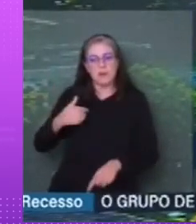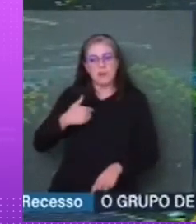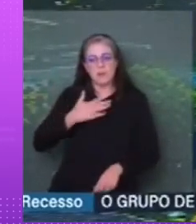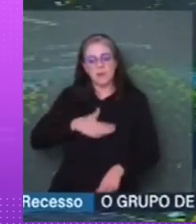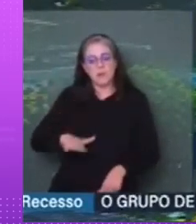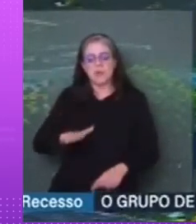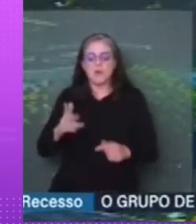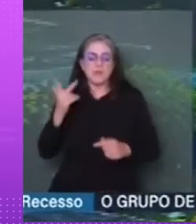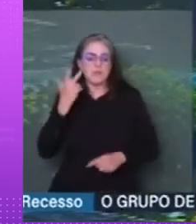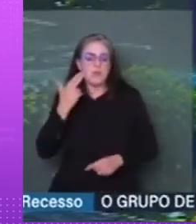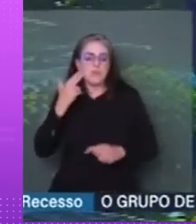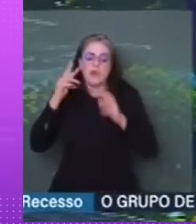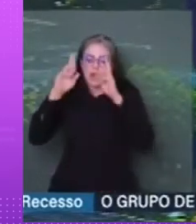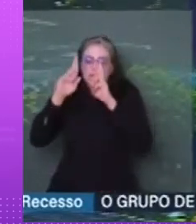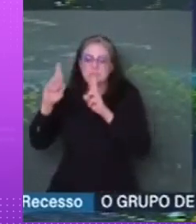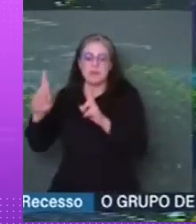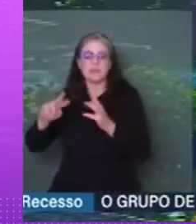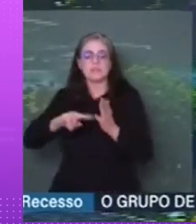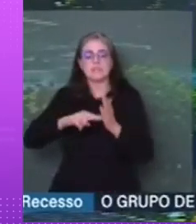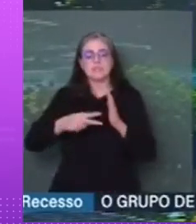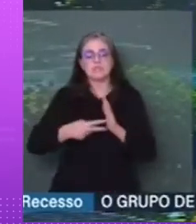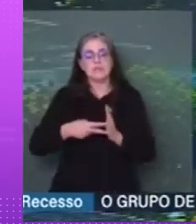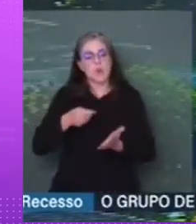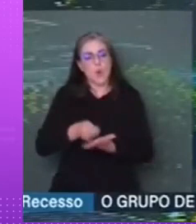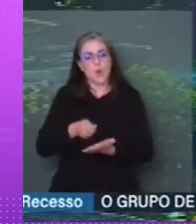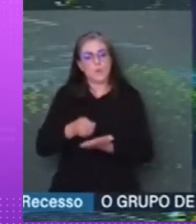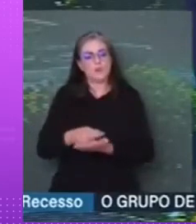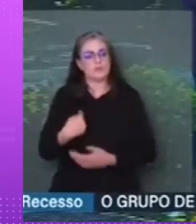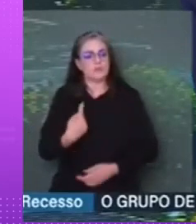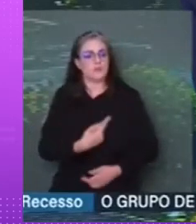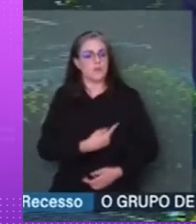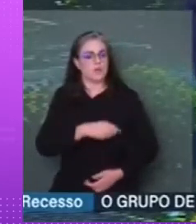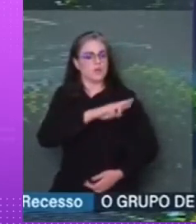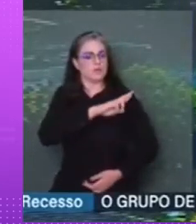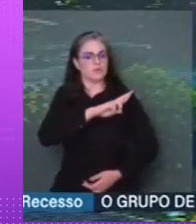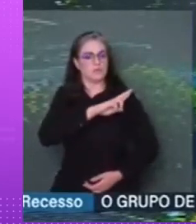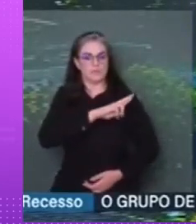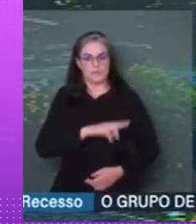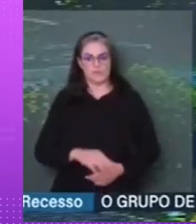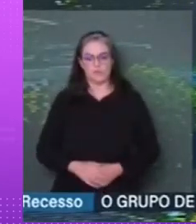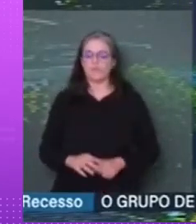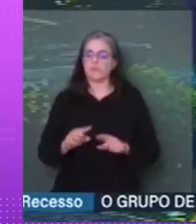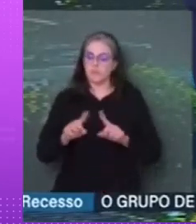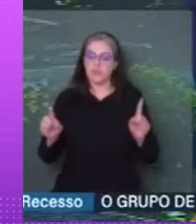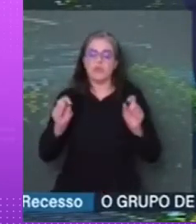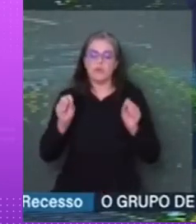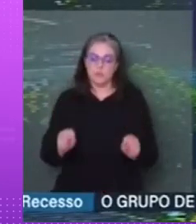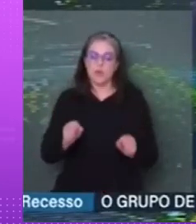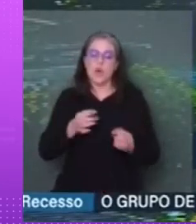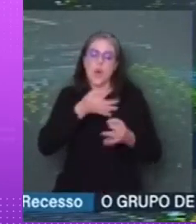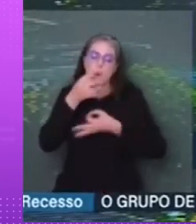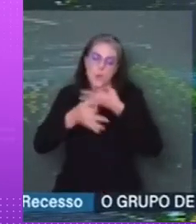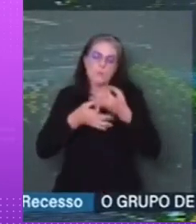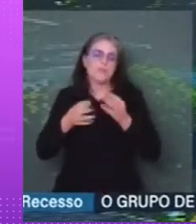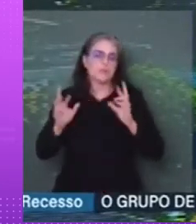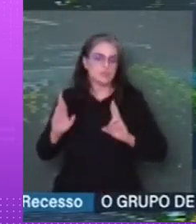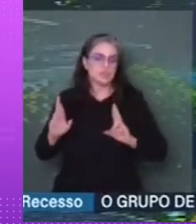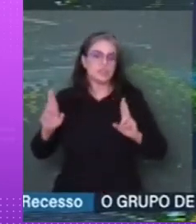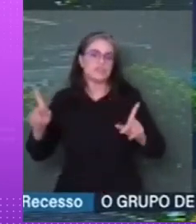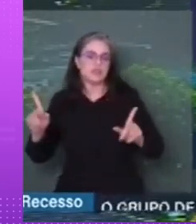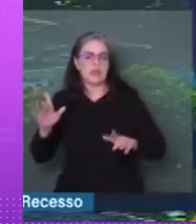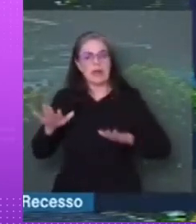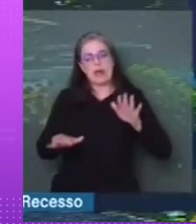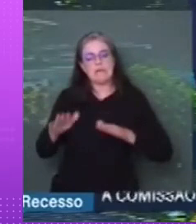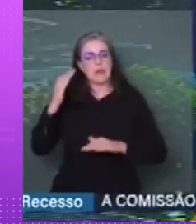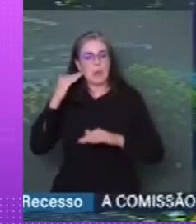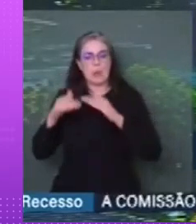a Operação Lava Jato, que acontecia assim também, né? Com muitas operações se prolongando aí ao longo dos meses. Evento que continua